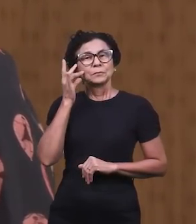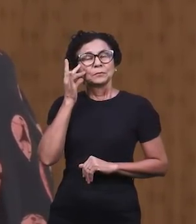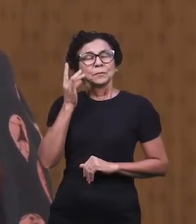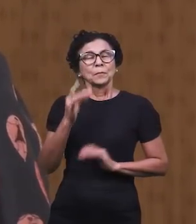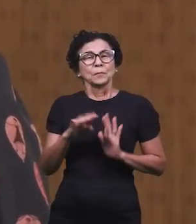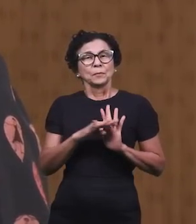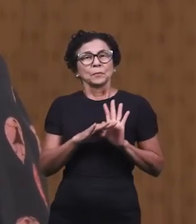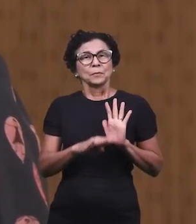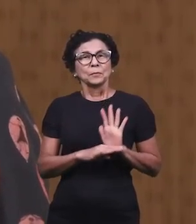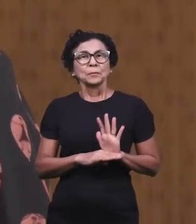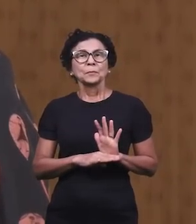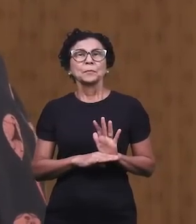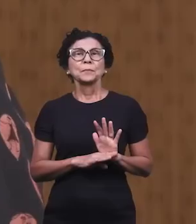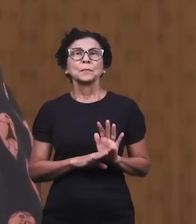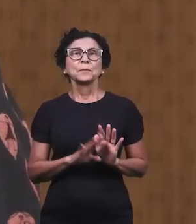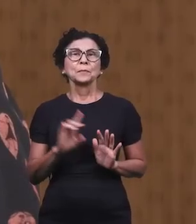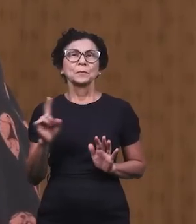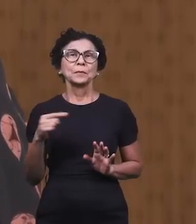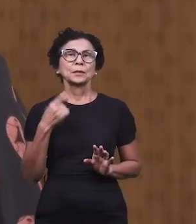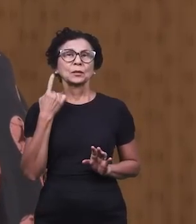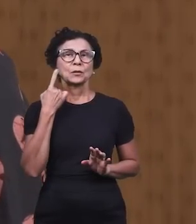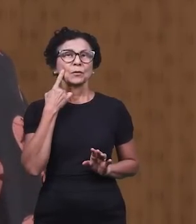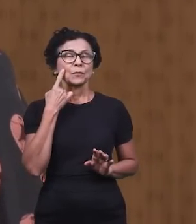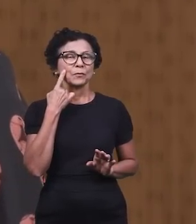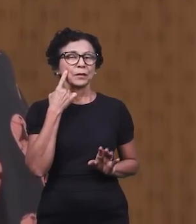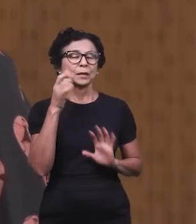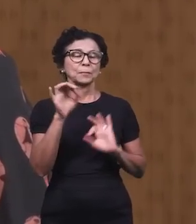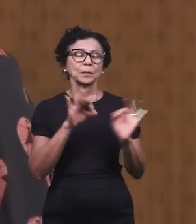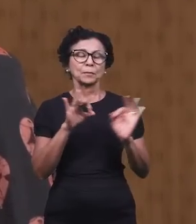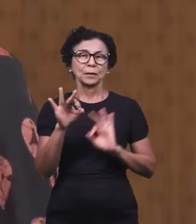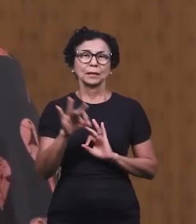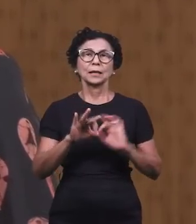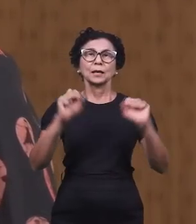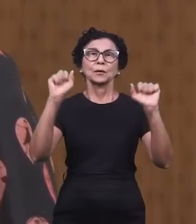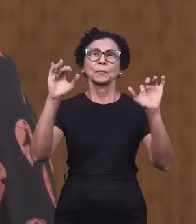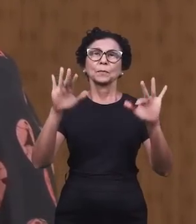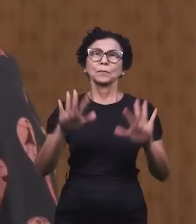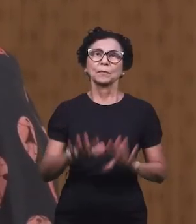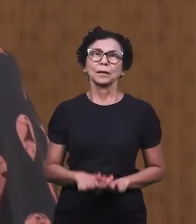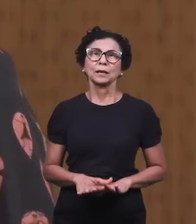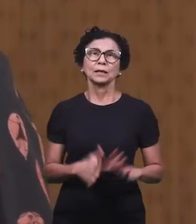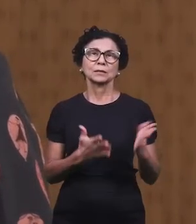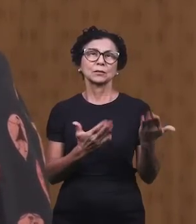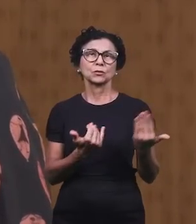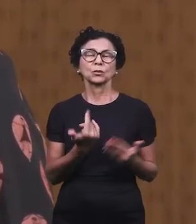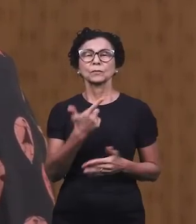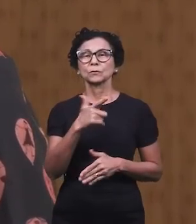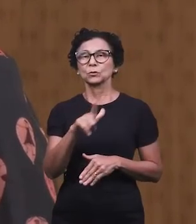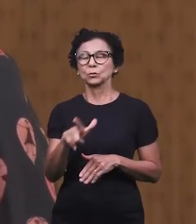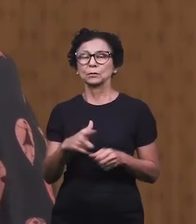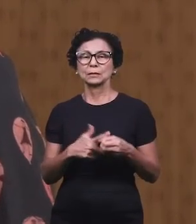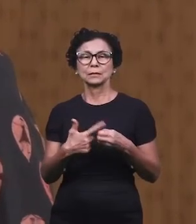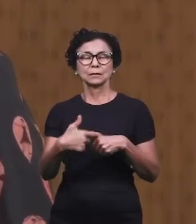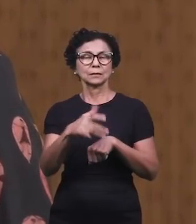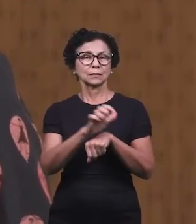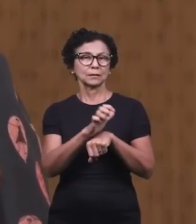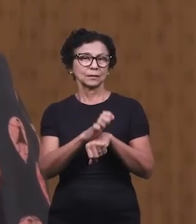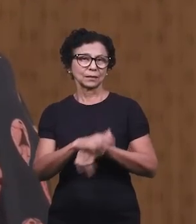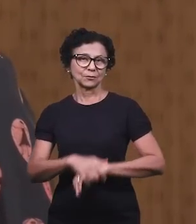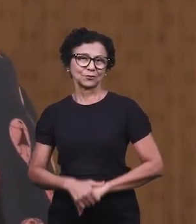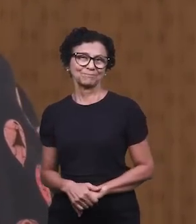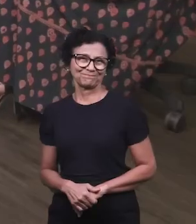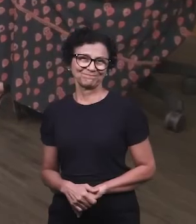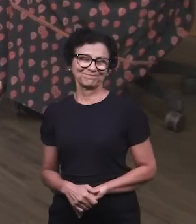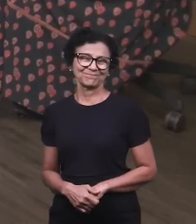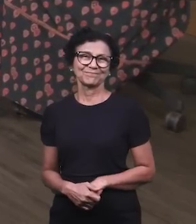para que nós possamos providenciar isso. É sempre uma bênção ter jovens de outras cidades, outros estados participando aqui com a gente